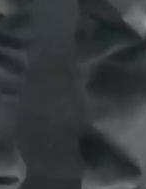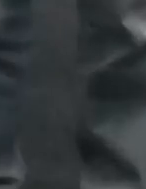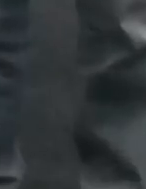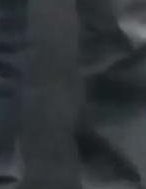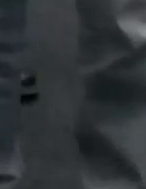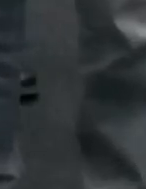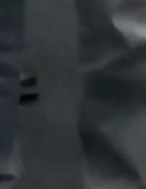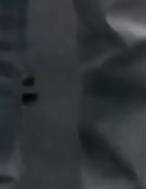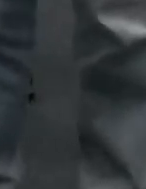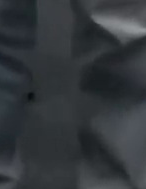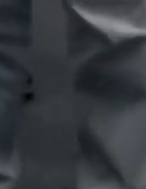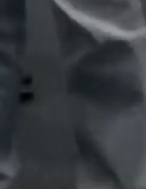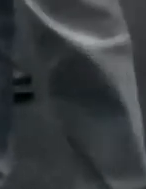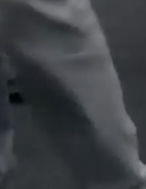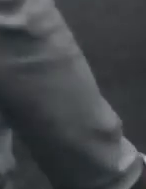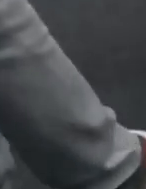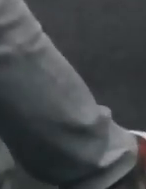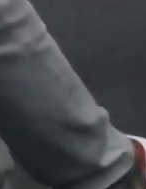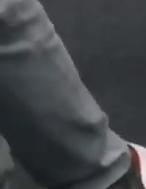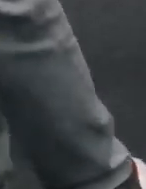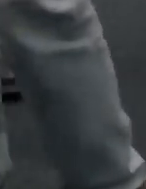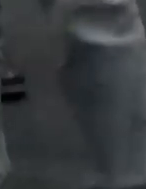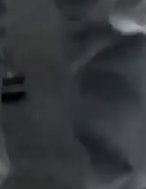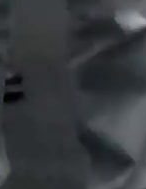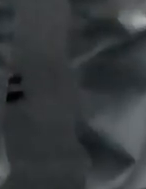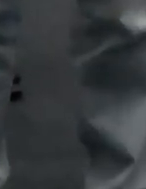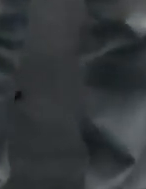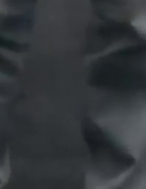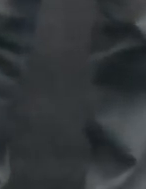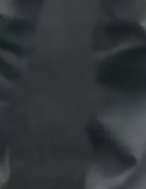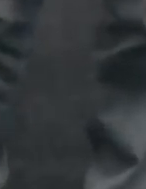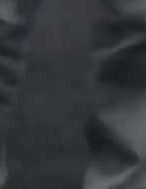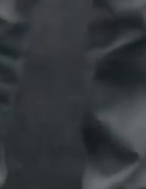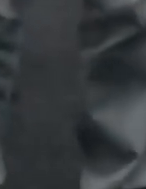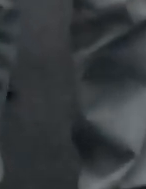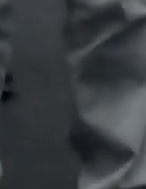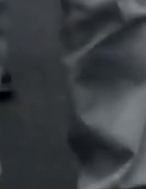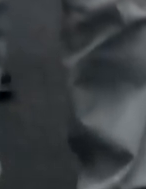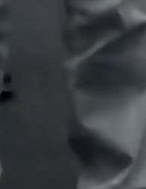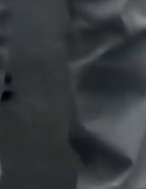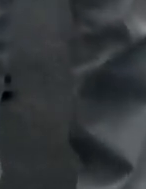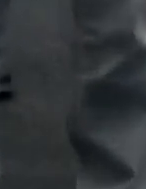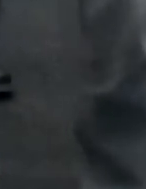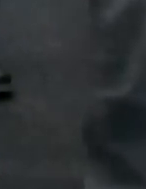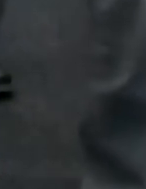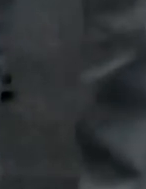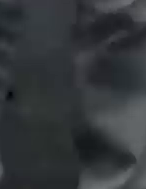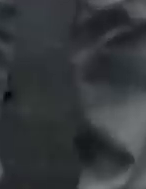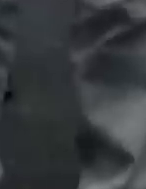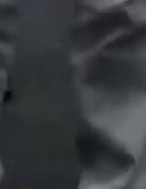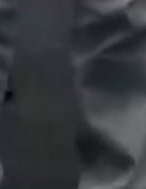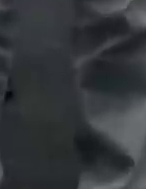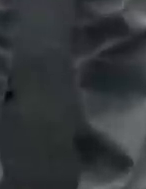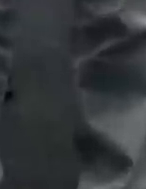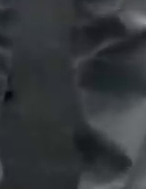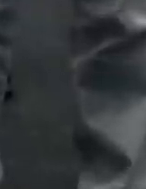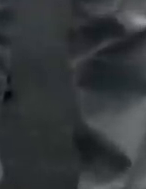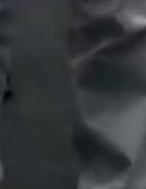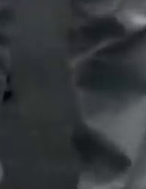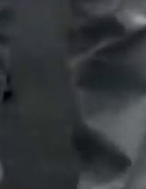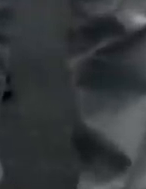Gran não quero ser portador de má notícia não tá mas para os ativos que estão nos vendo agora